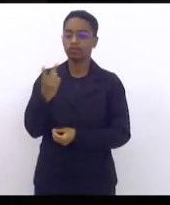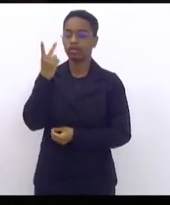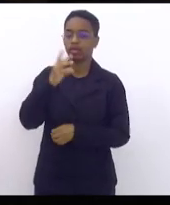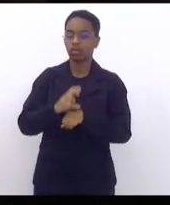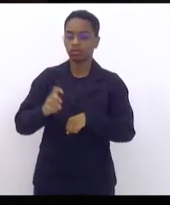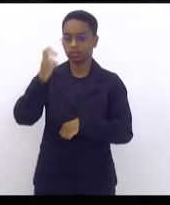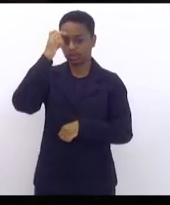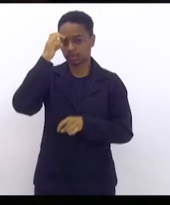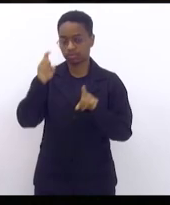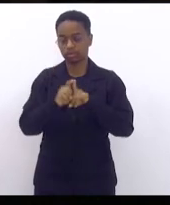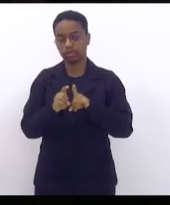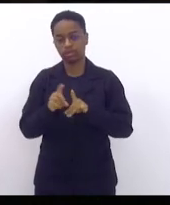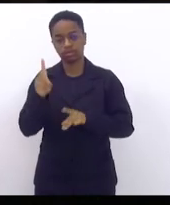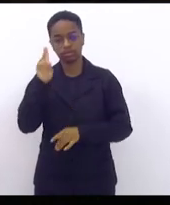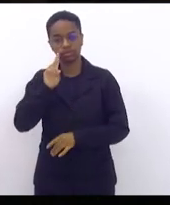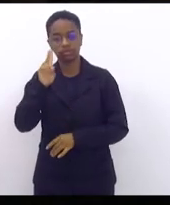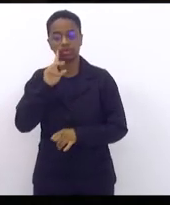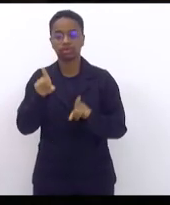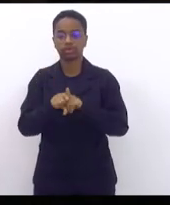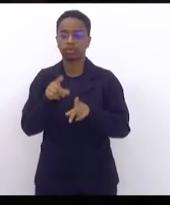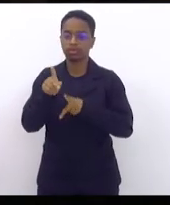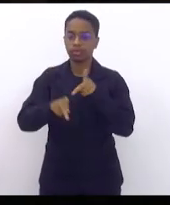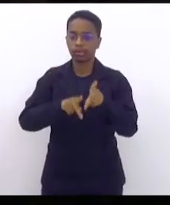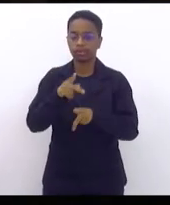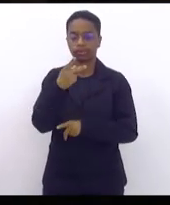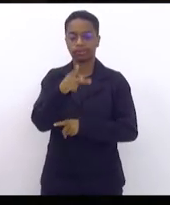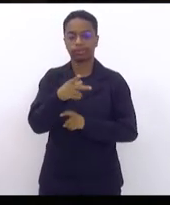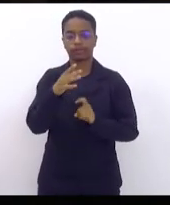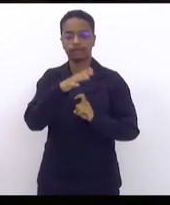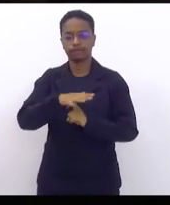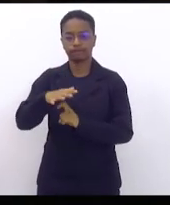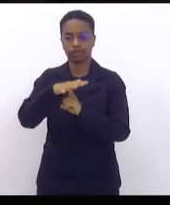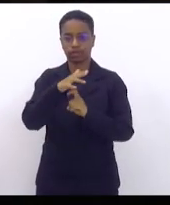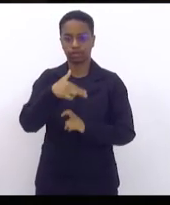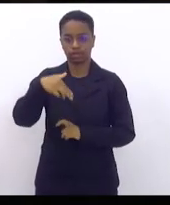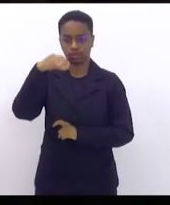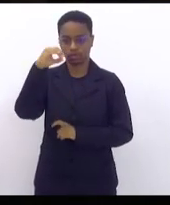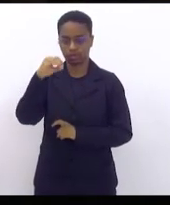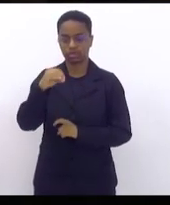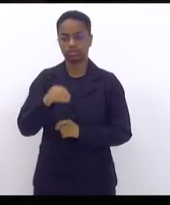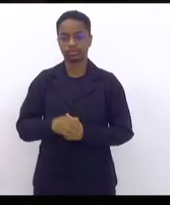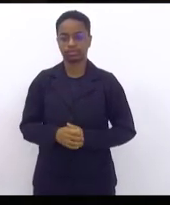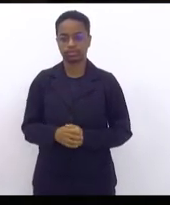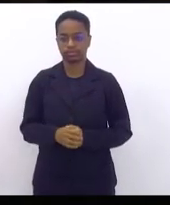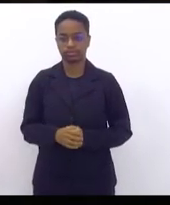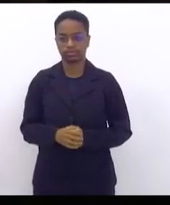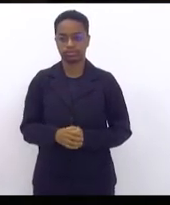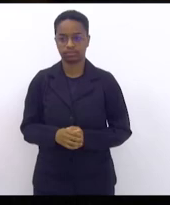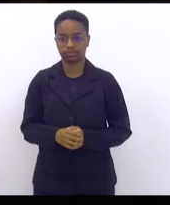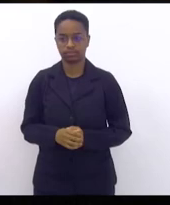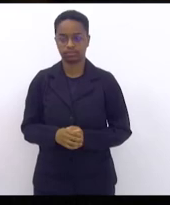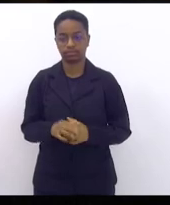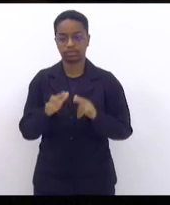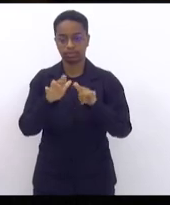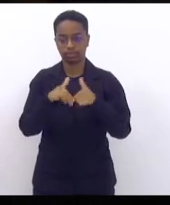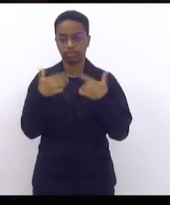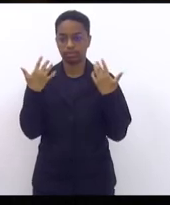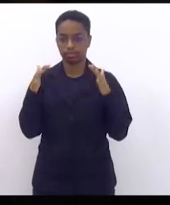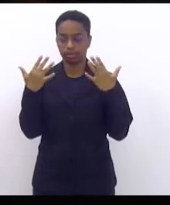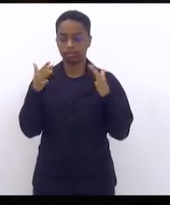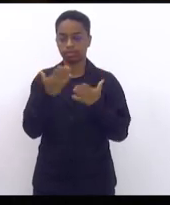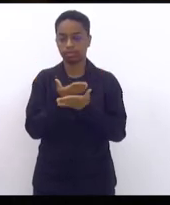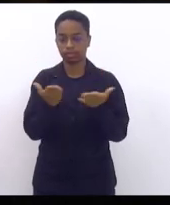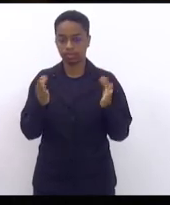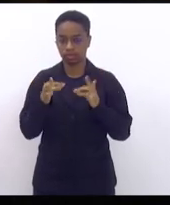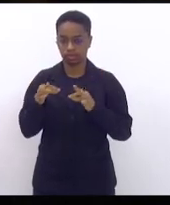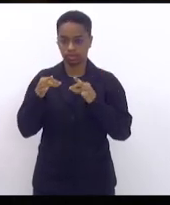histórico, gastronômico, popular que tem a nossa Feira do Nordestino, a nossa querida Feira de São Cristóvão. Por isso, parabenizo a